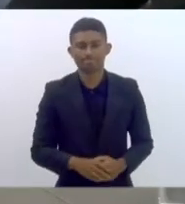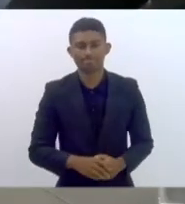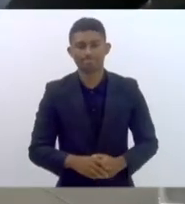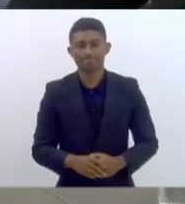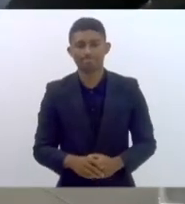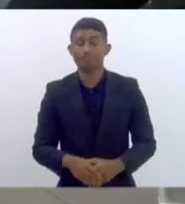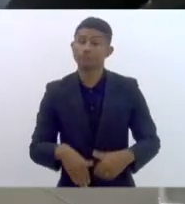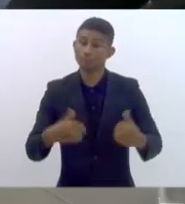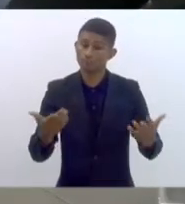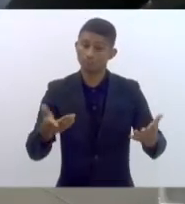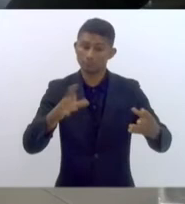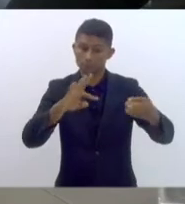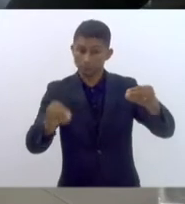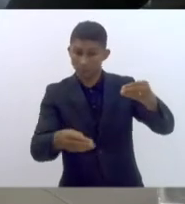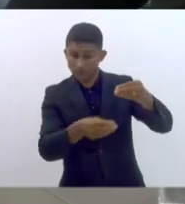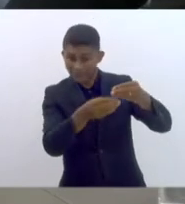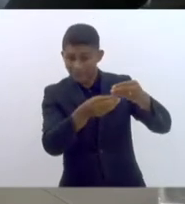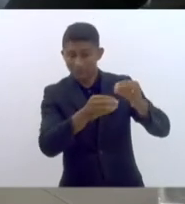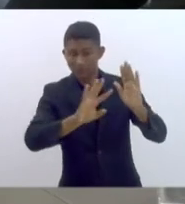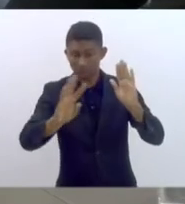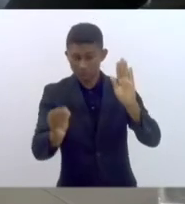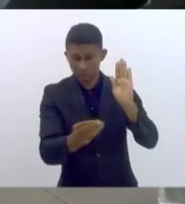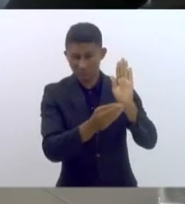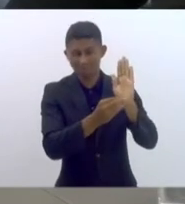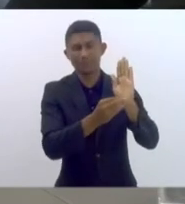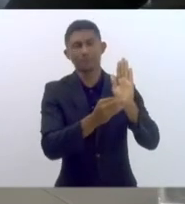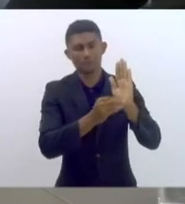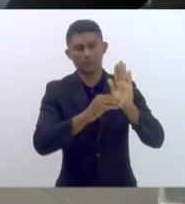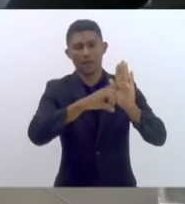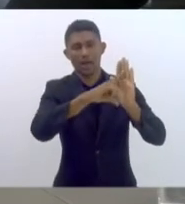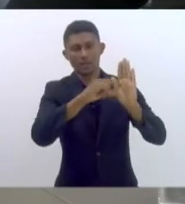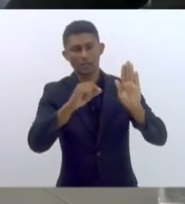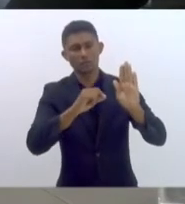é um aditivo, são todos esses artigos.